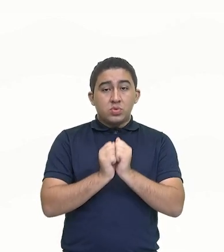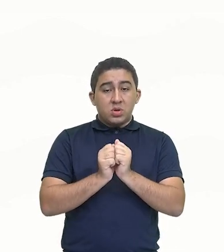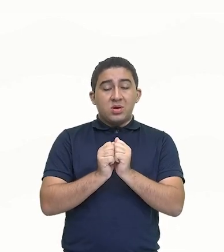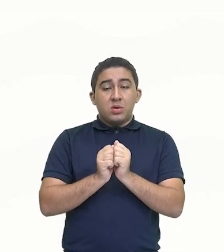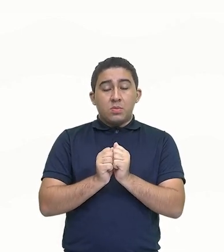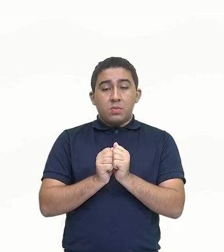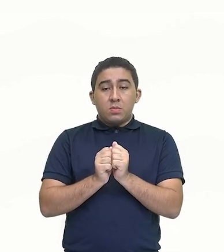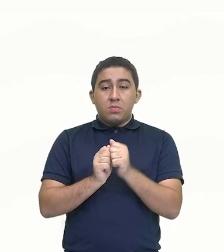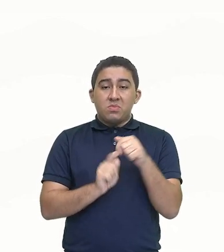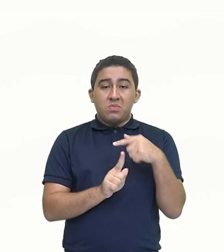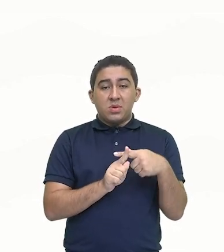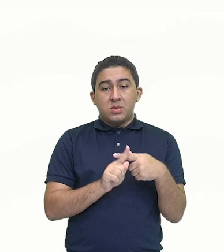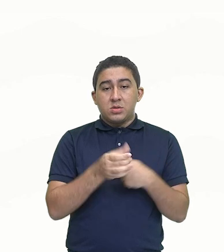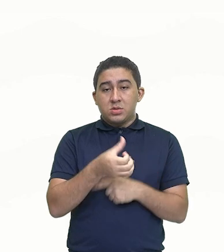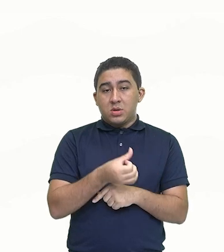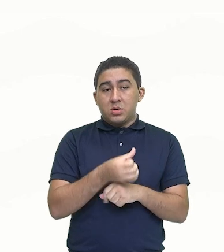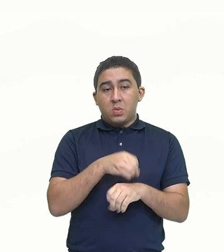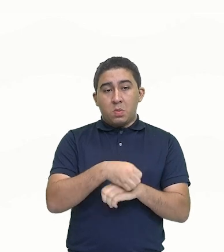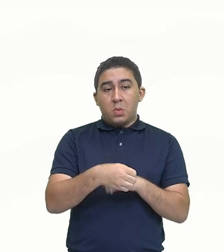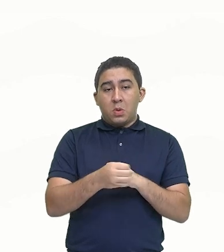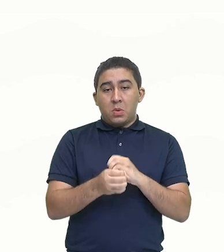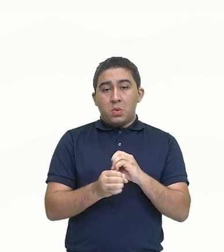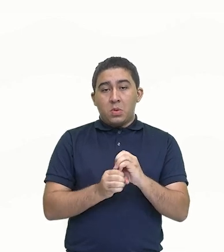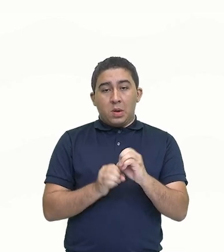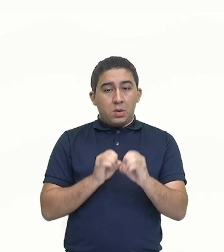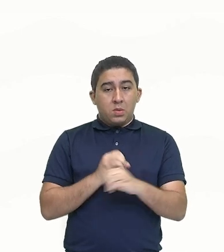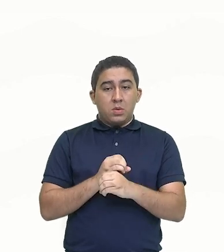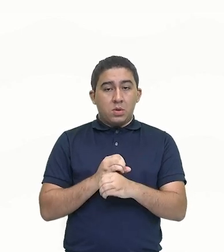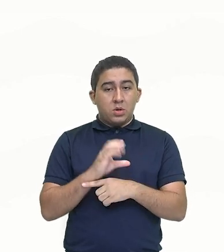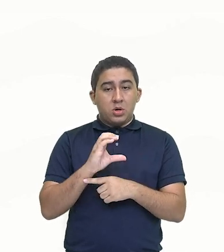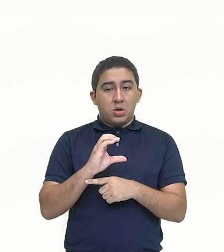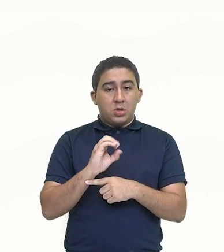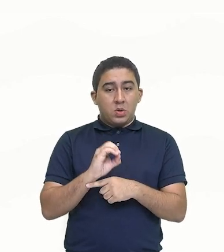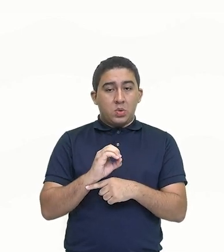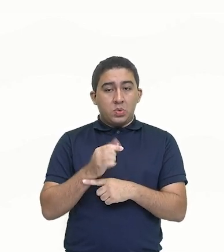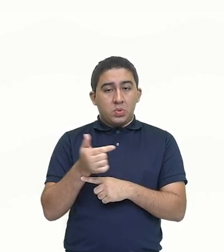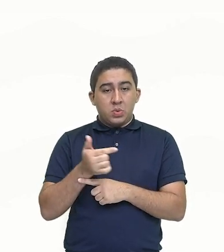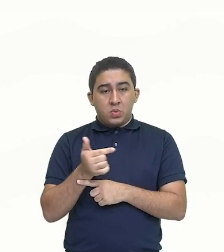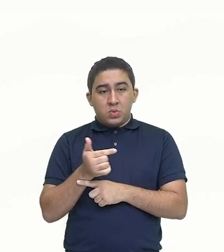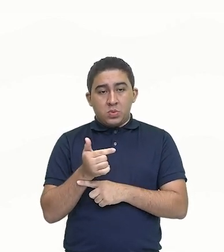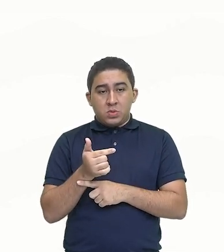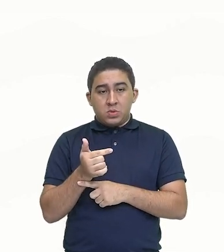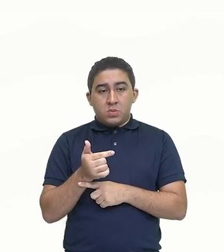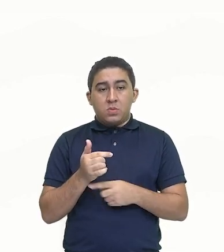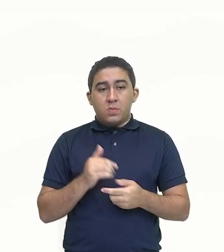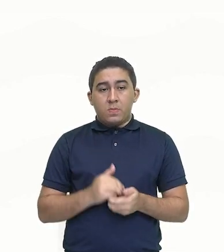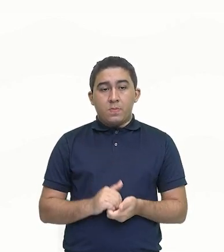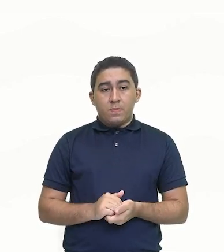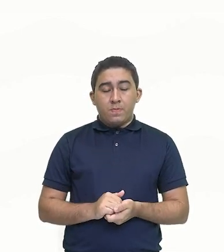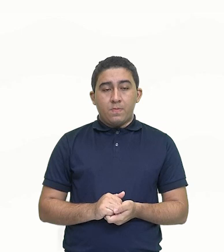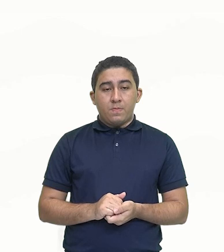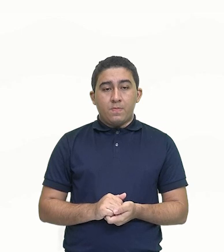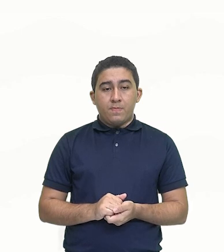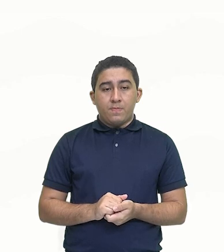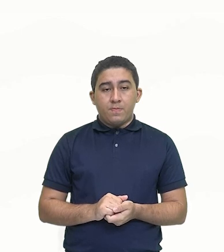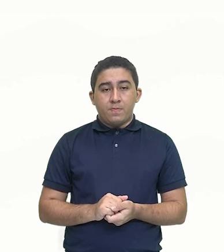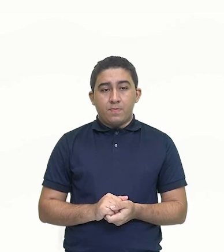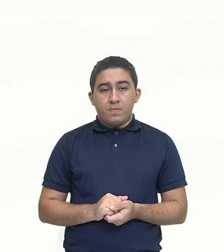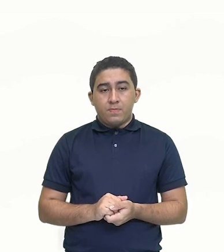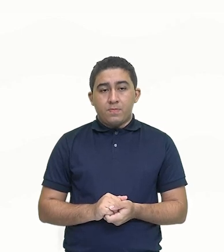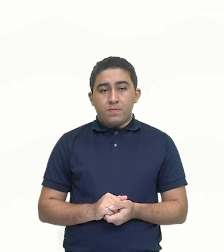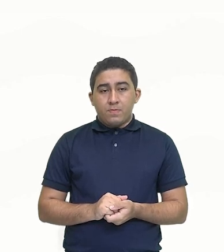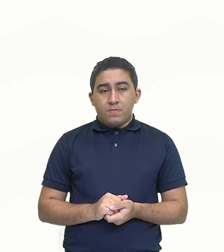dióxido de carbono. Está aqui a RuDP com 5 carbonos, vai se juntar com